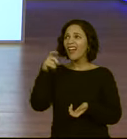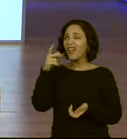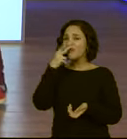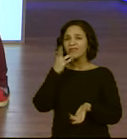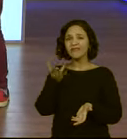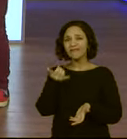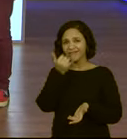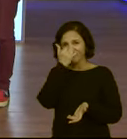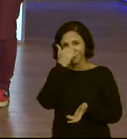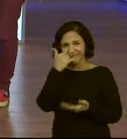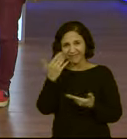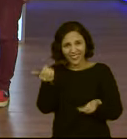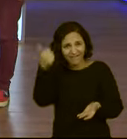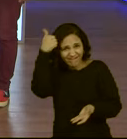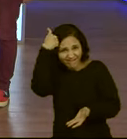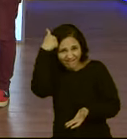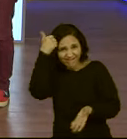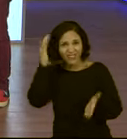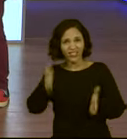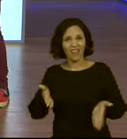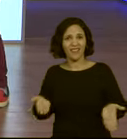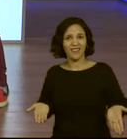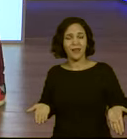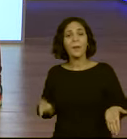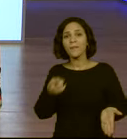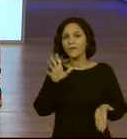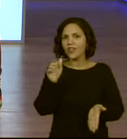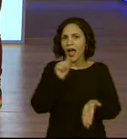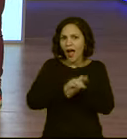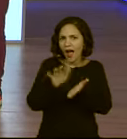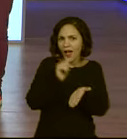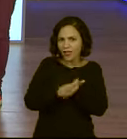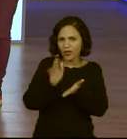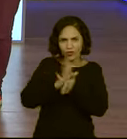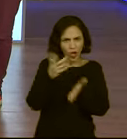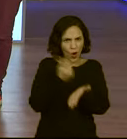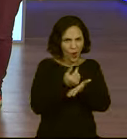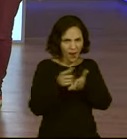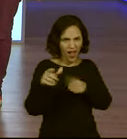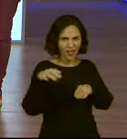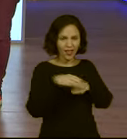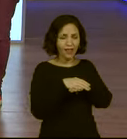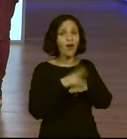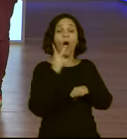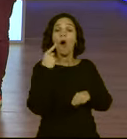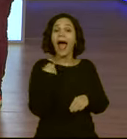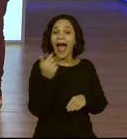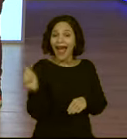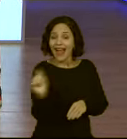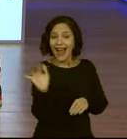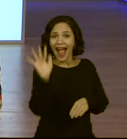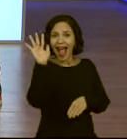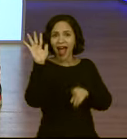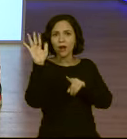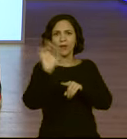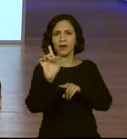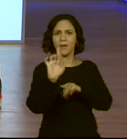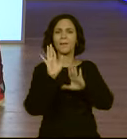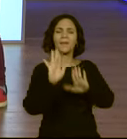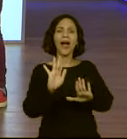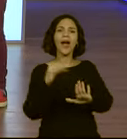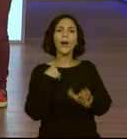mesmo é mesmo mas você já gastou muito para comprar tênis da moda nunca cheguei a gastar muito com